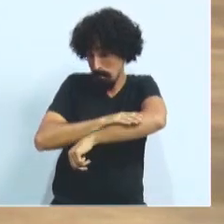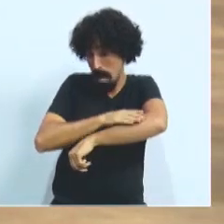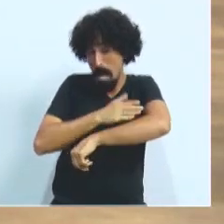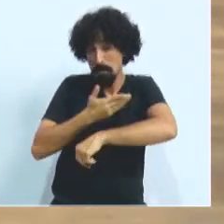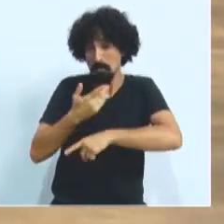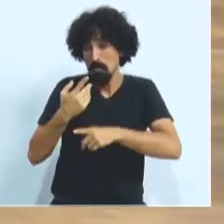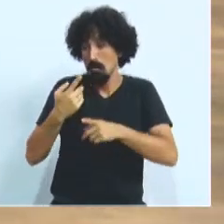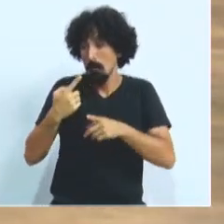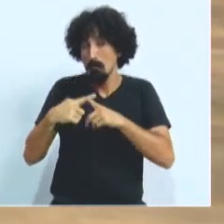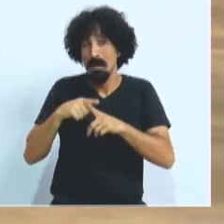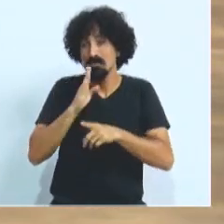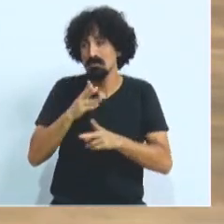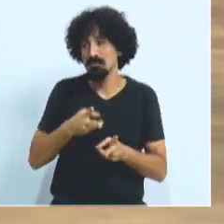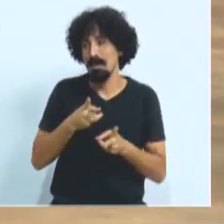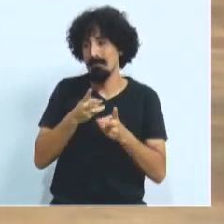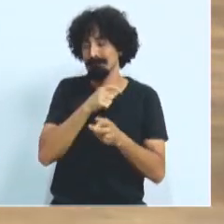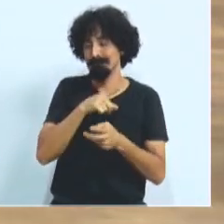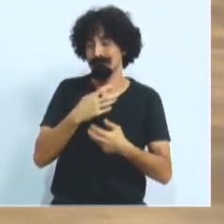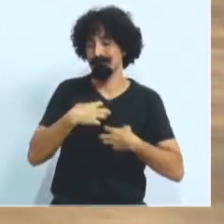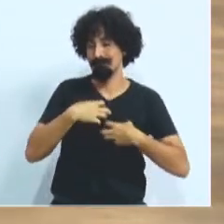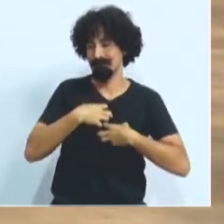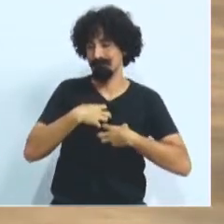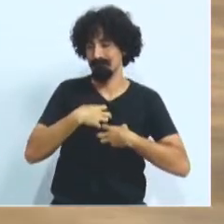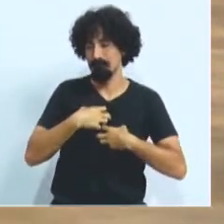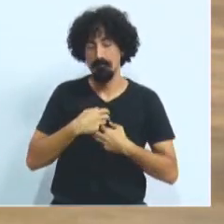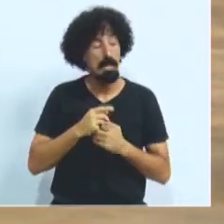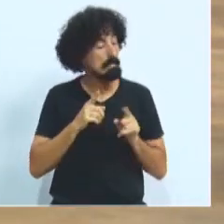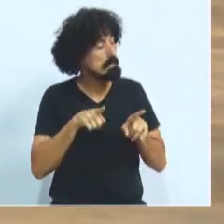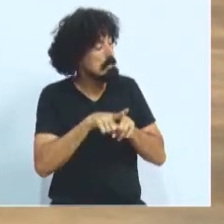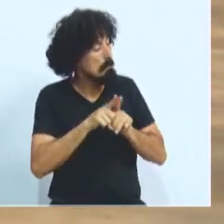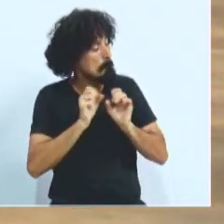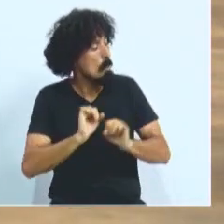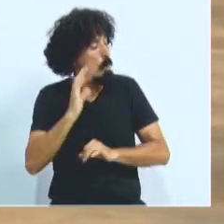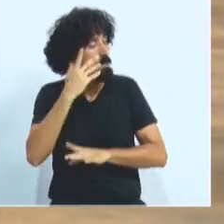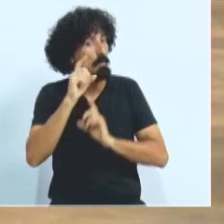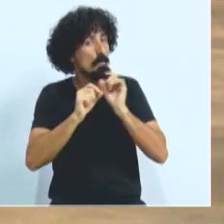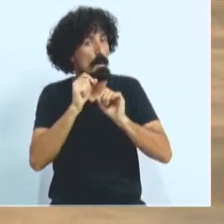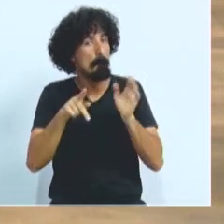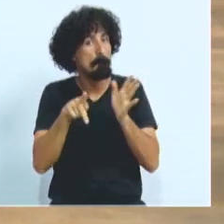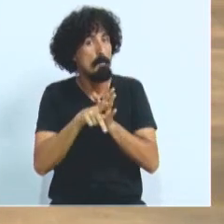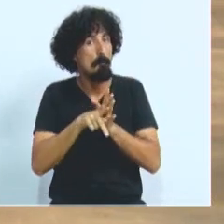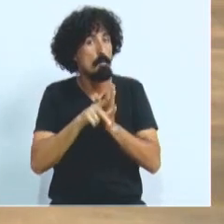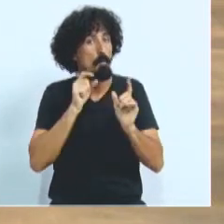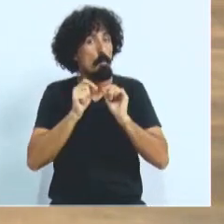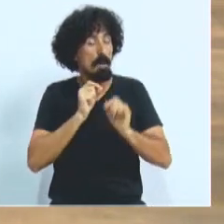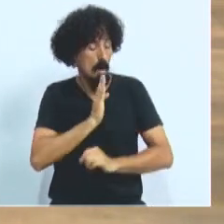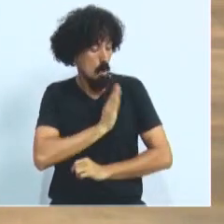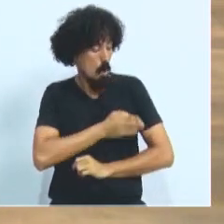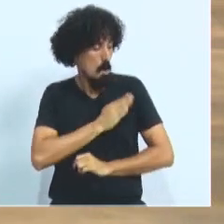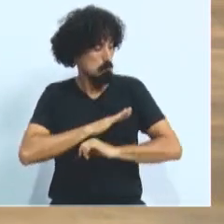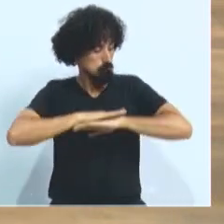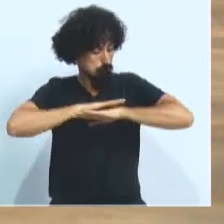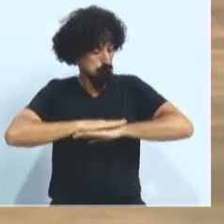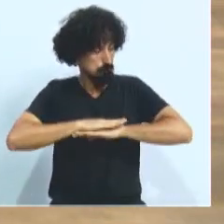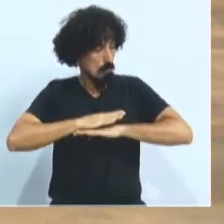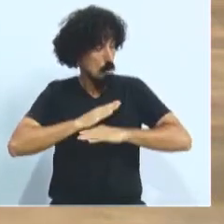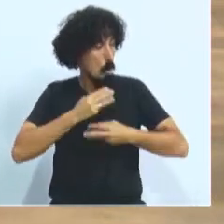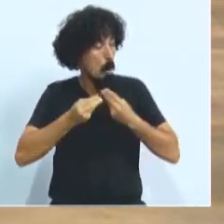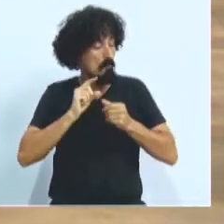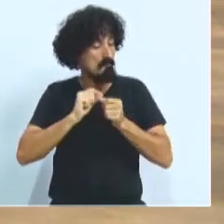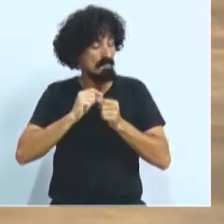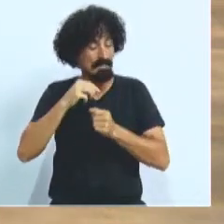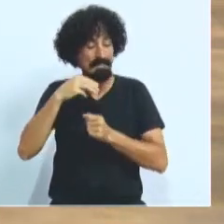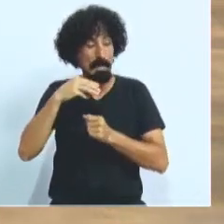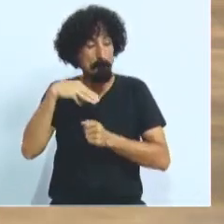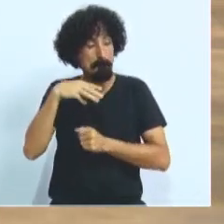também pode acontecer e nos pegar aí de surpresa é a necessidade da massagem cardíaca. Uhum. Em que